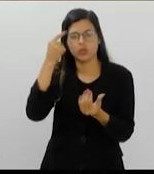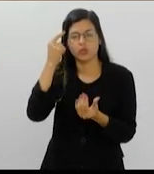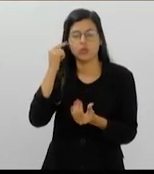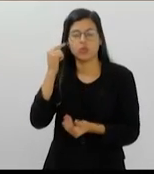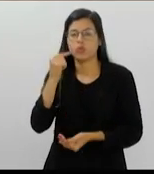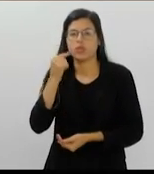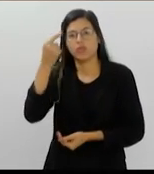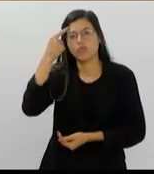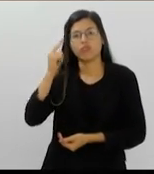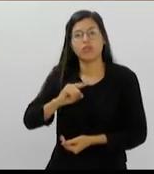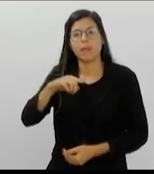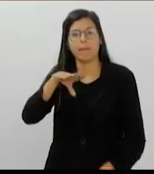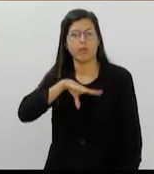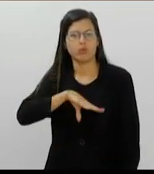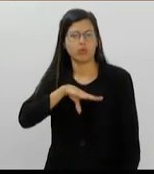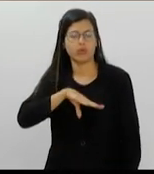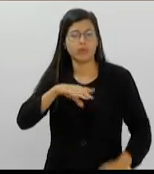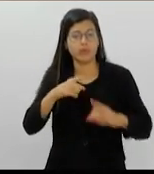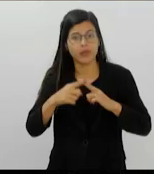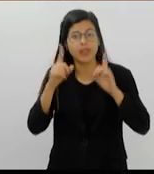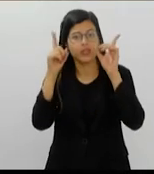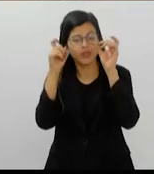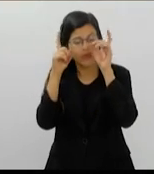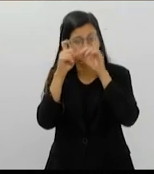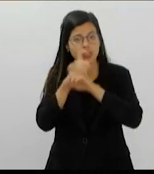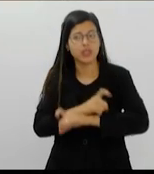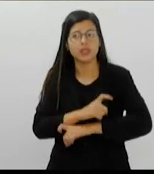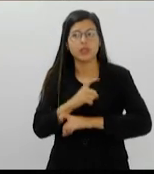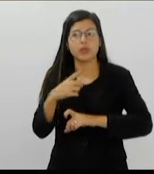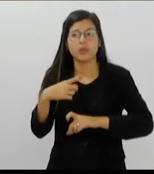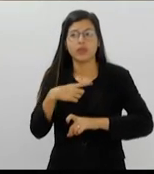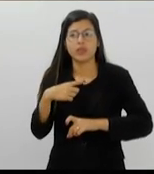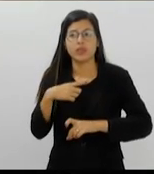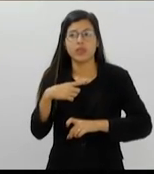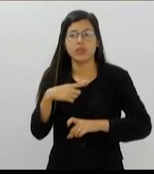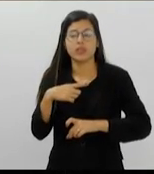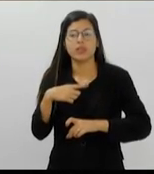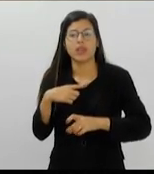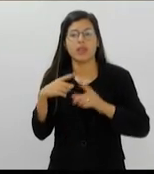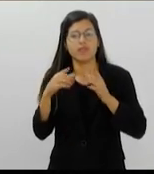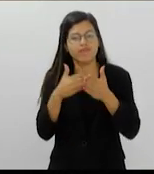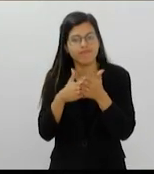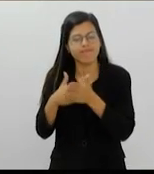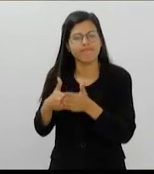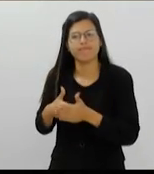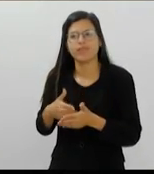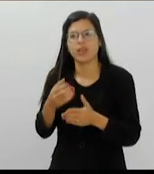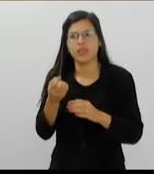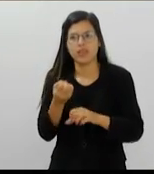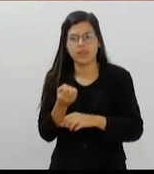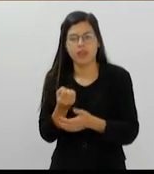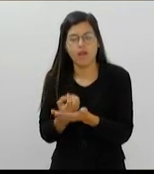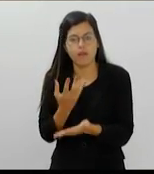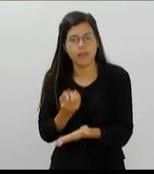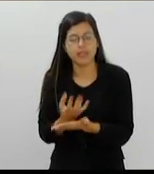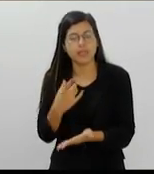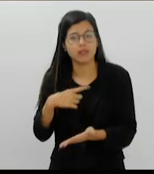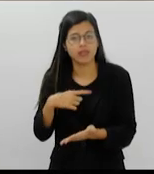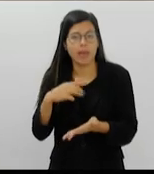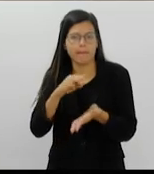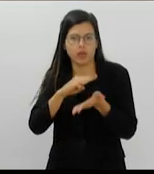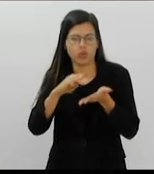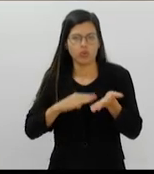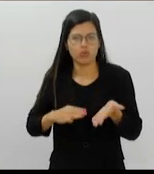português, porque é difícil mesmo e tem uma especificidade na alfabetização, tem metodologias próprias para as